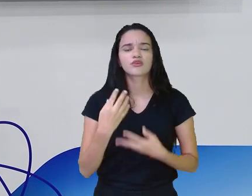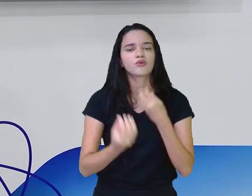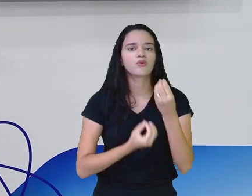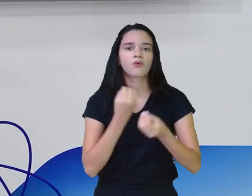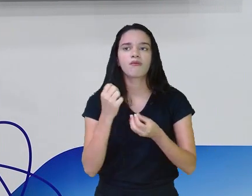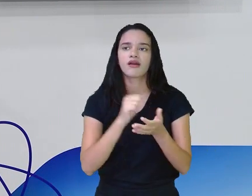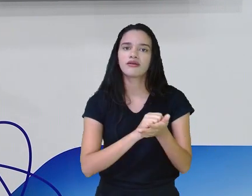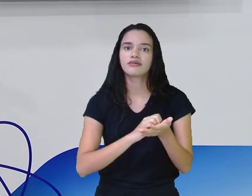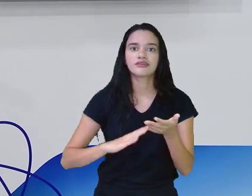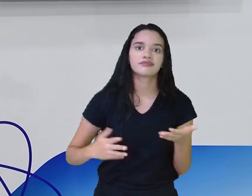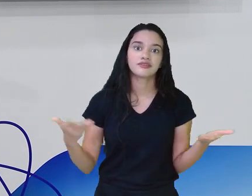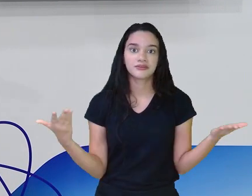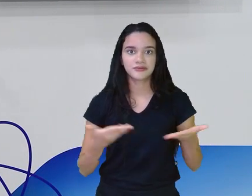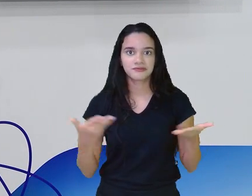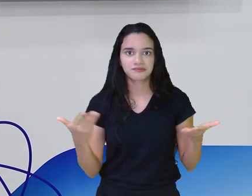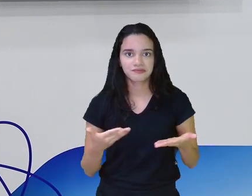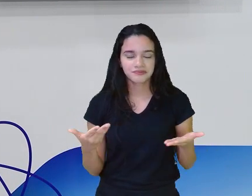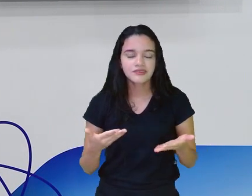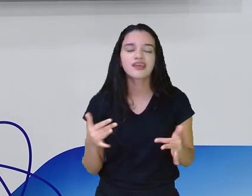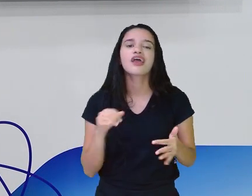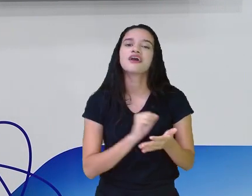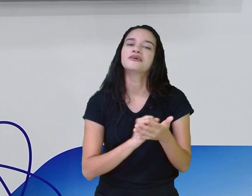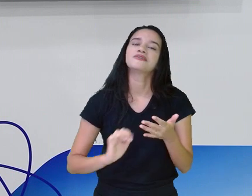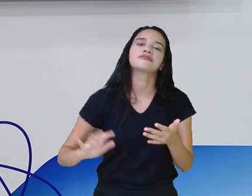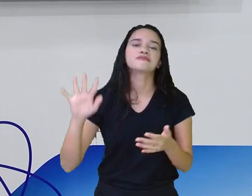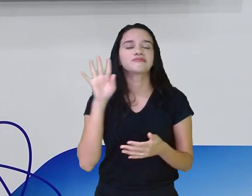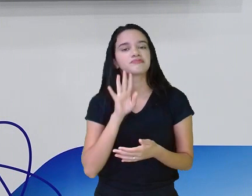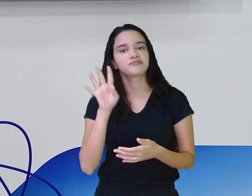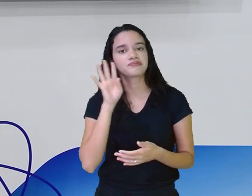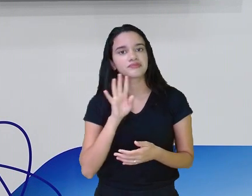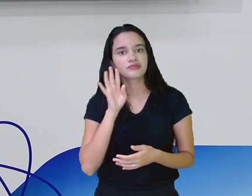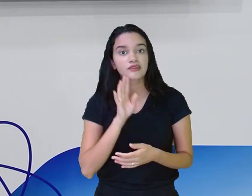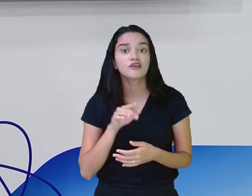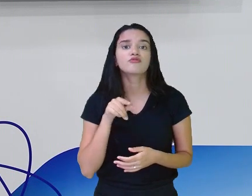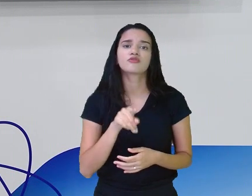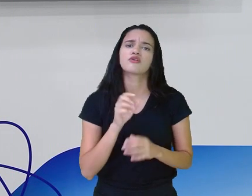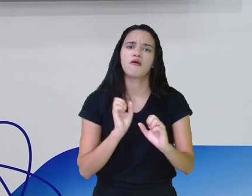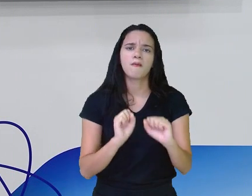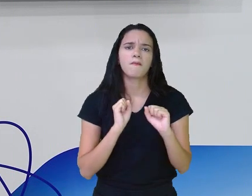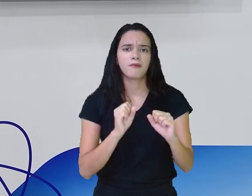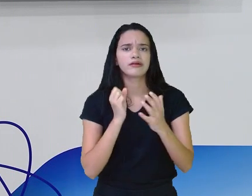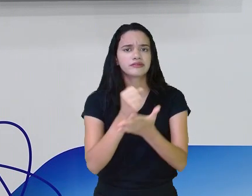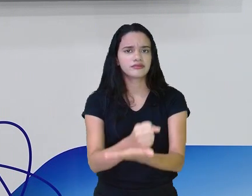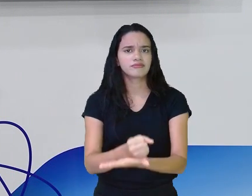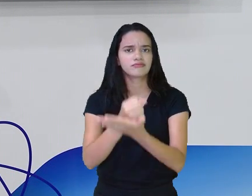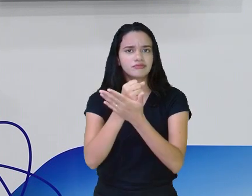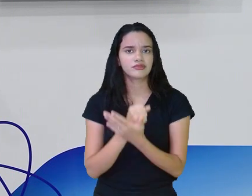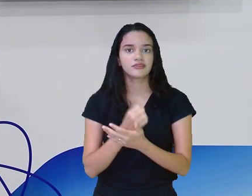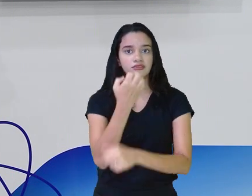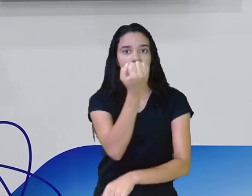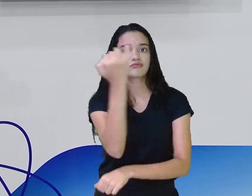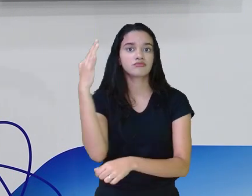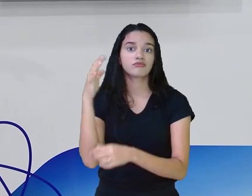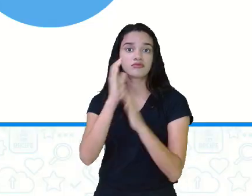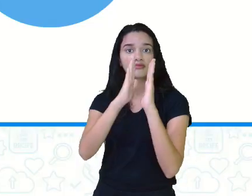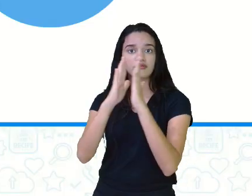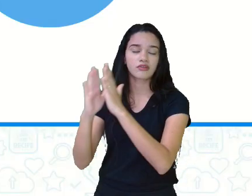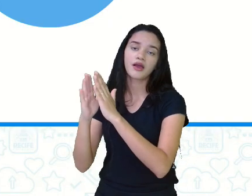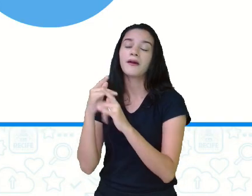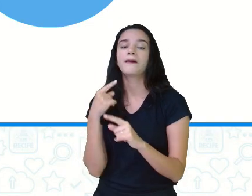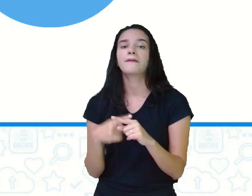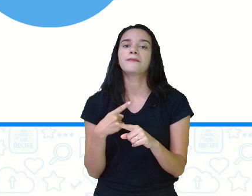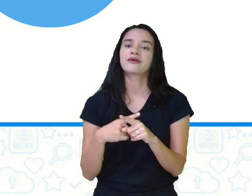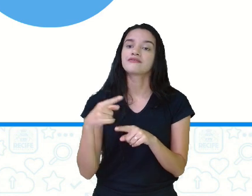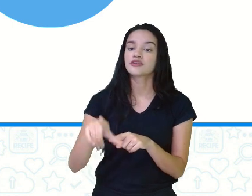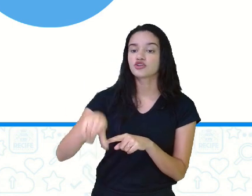a atividade de hoje. É uma atividade bem bacana, tá? Você pode até ter o auxílio da árvore de livros. Por quê? Você